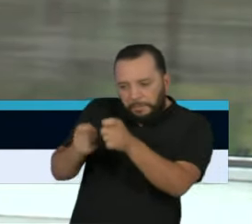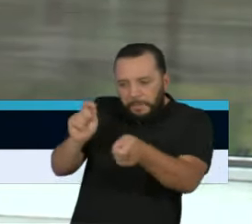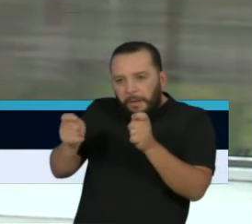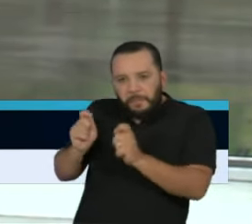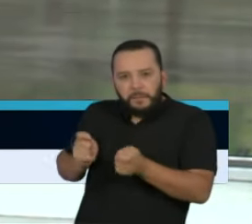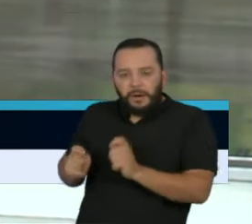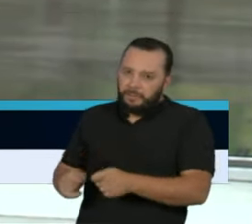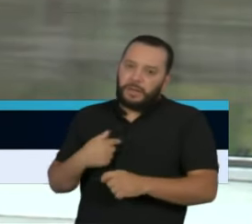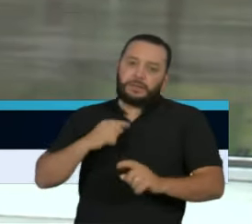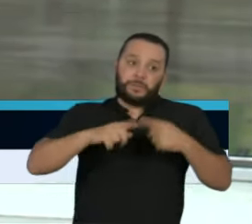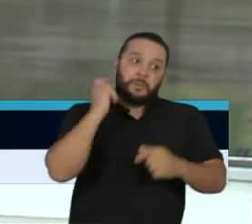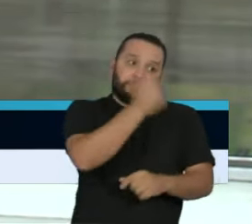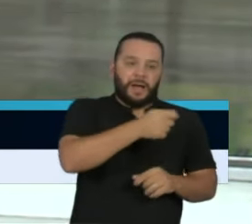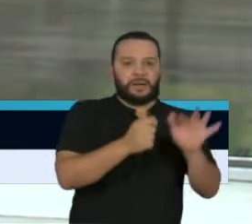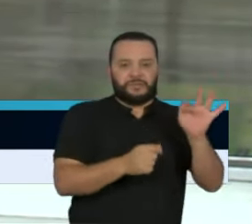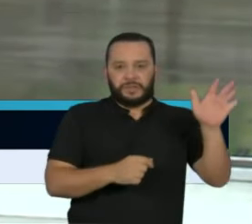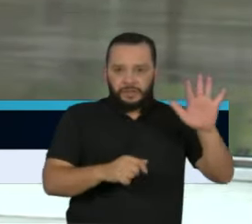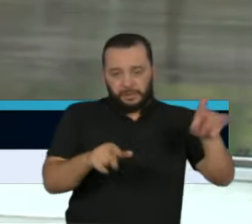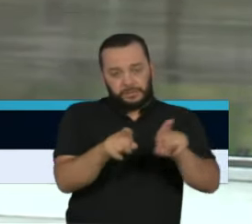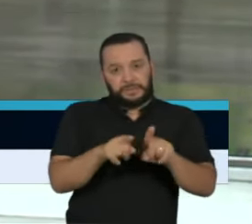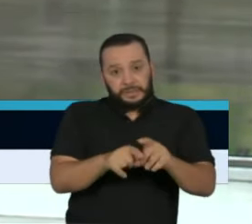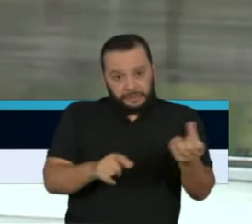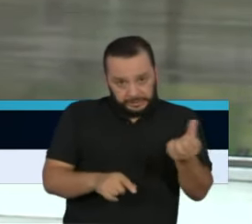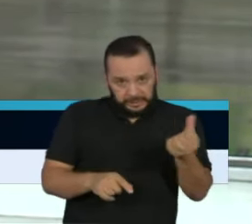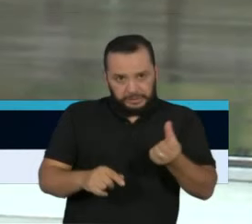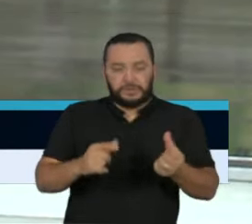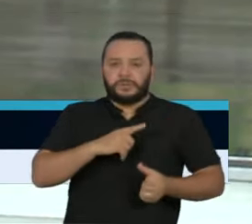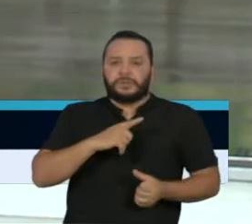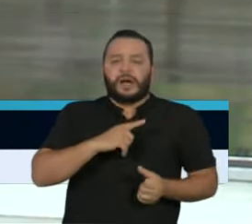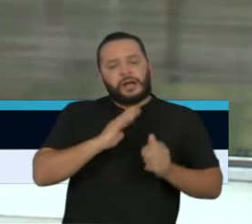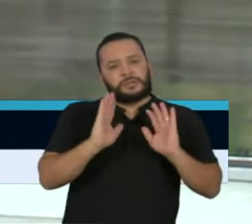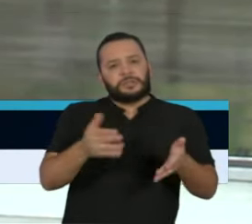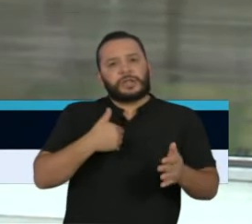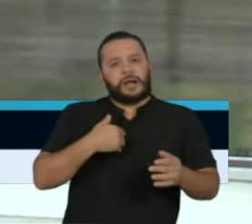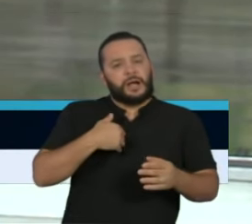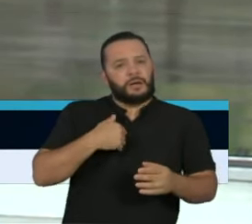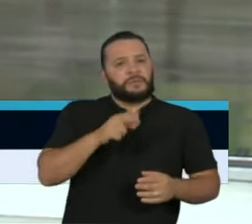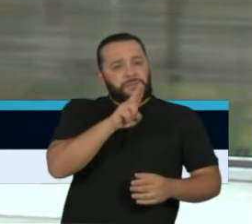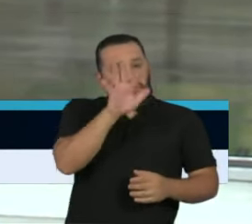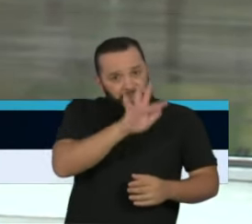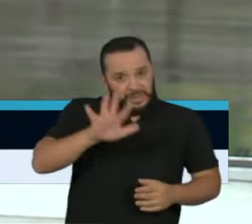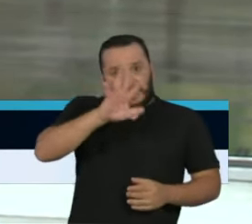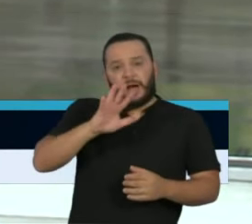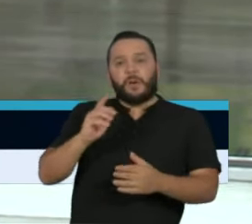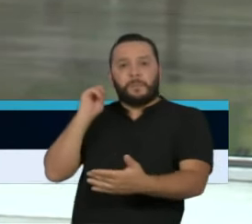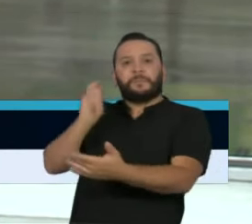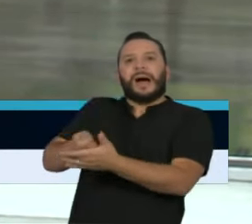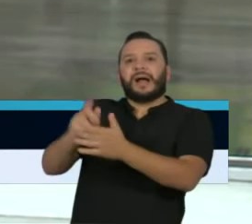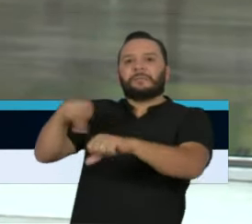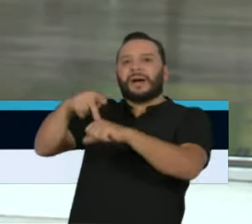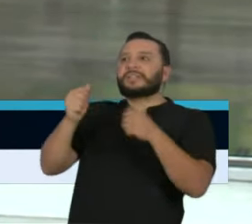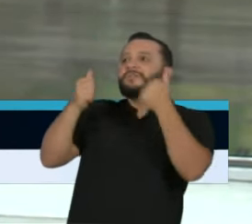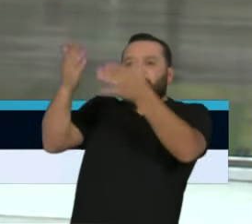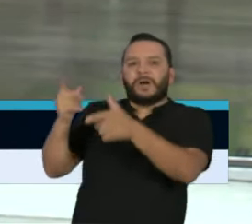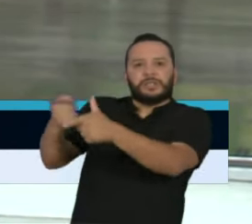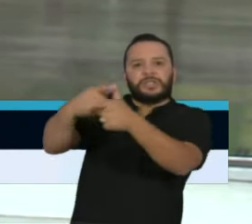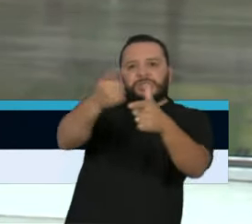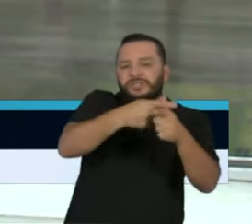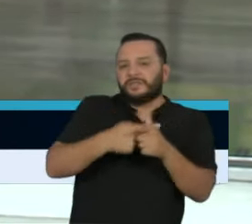ponto. Assunção pela União dos pagamentos junto a organismos internacionais, enquanto durar a calamidade financeira